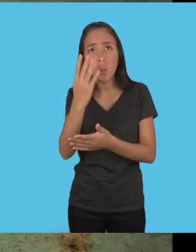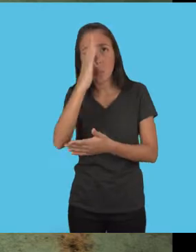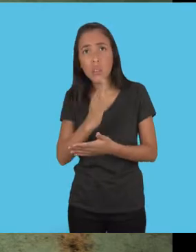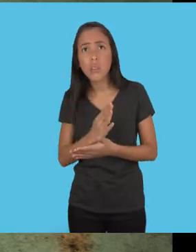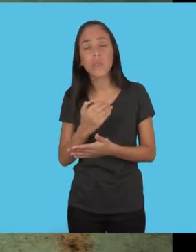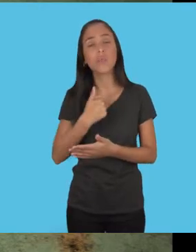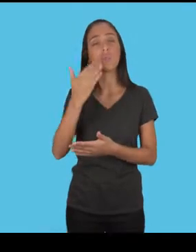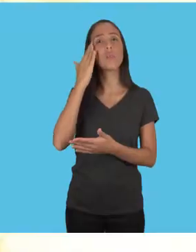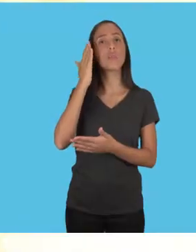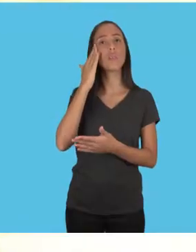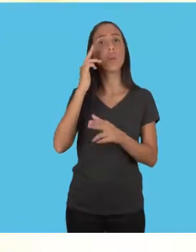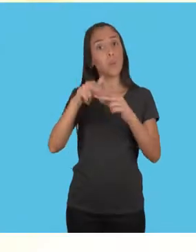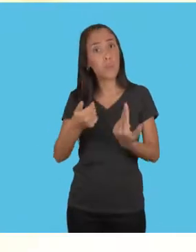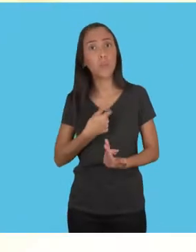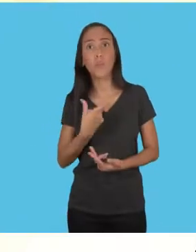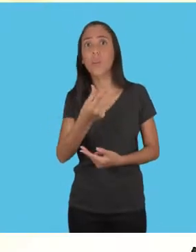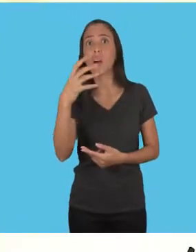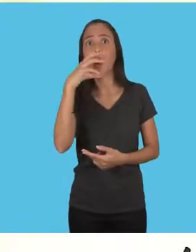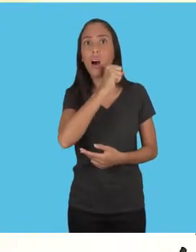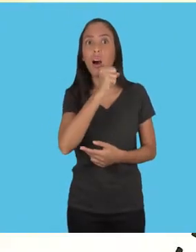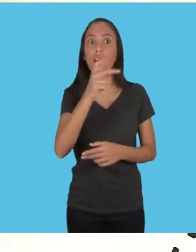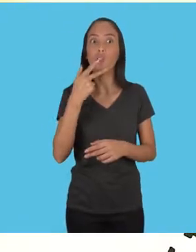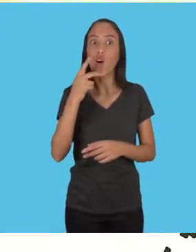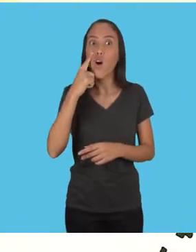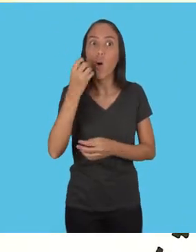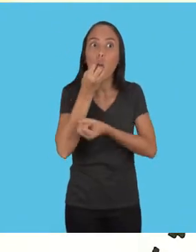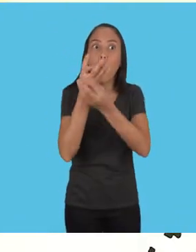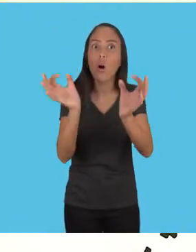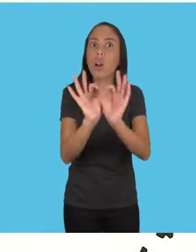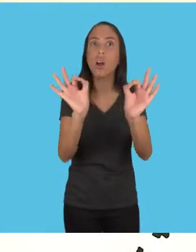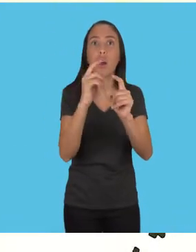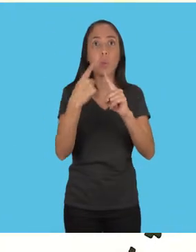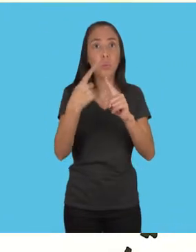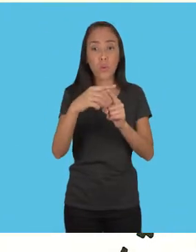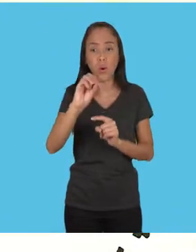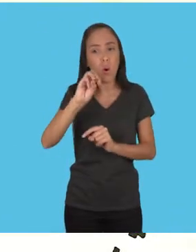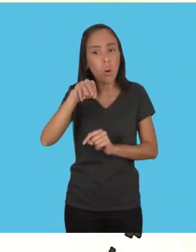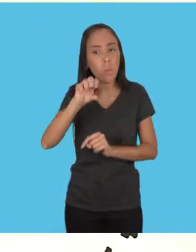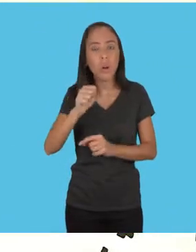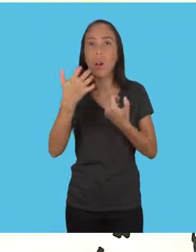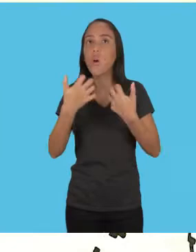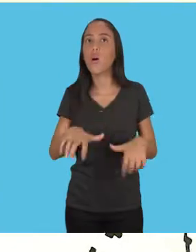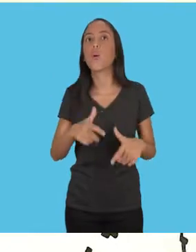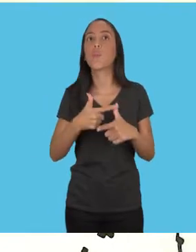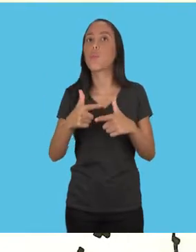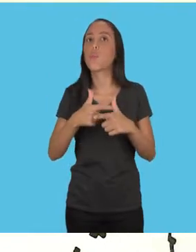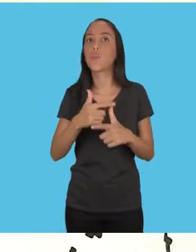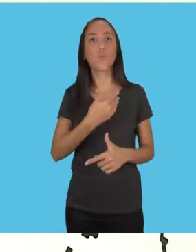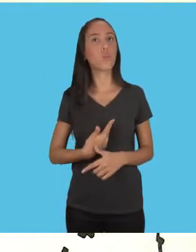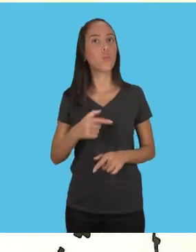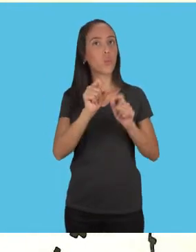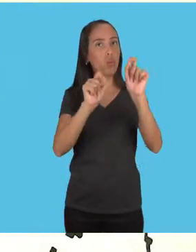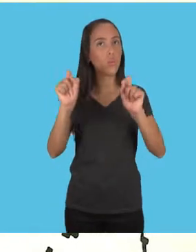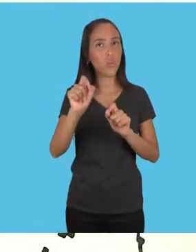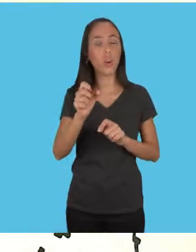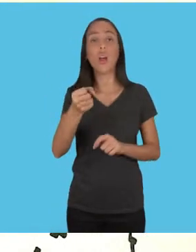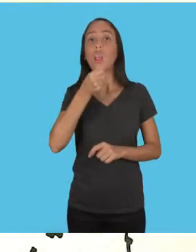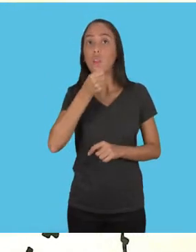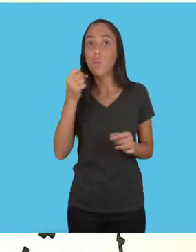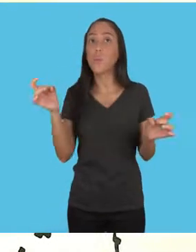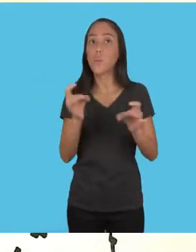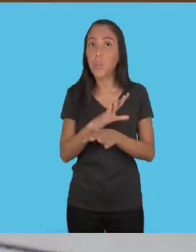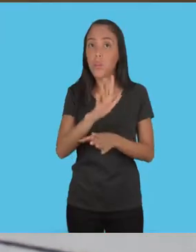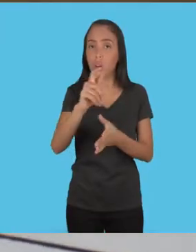tive que sair correndo. Ele disse, não conte isso para ninguém. Porque a OMS não quer complicações com governos. A entrevista está feita, você pode